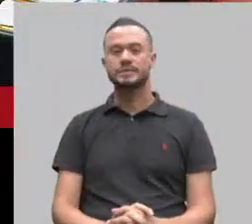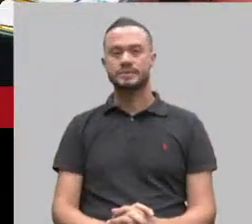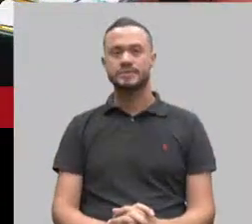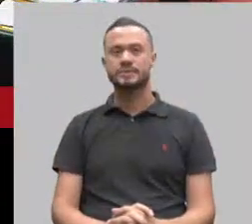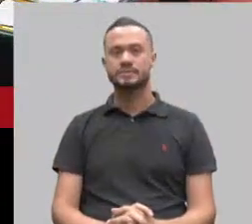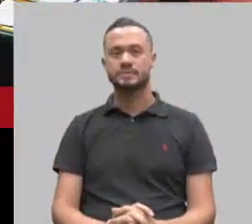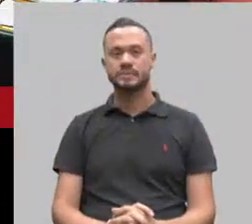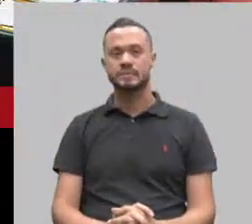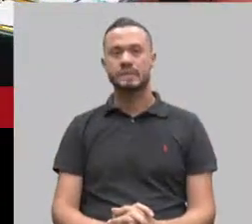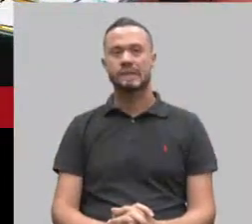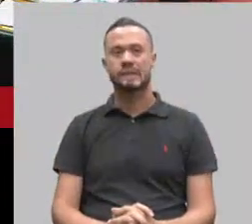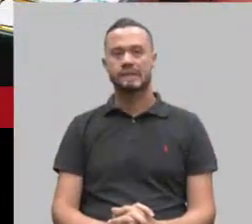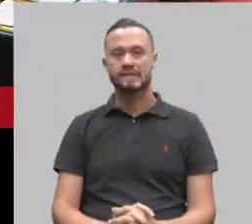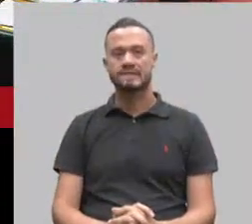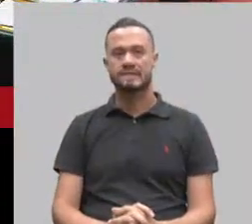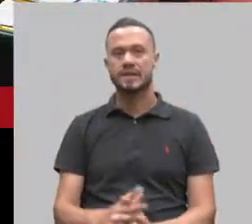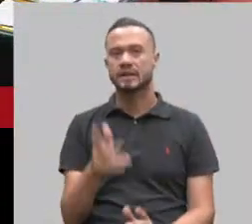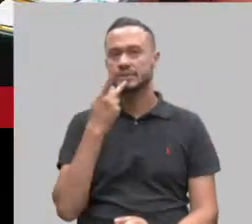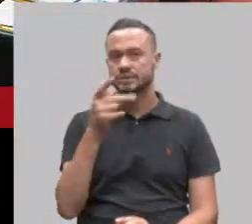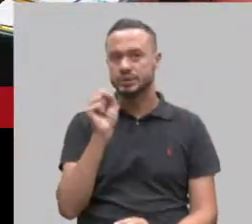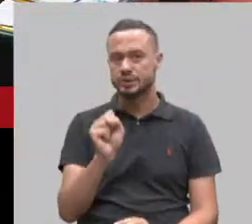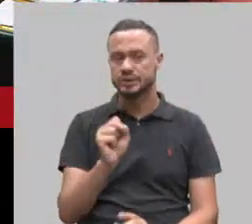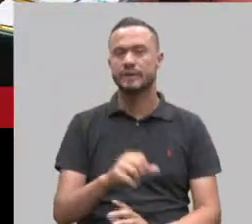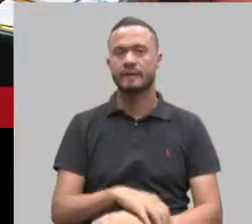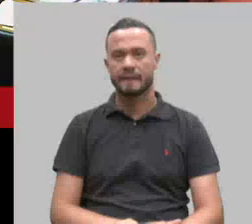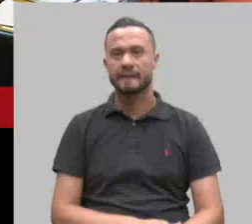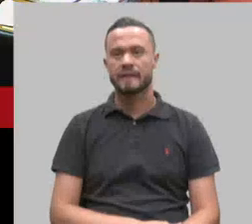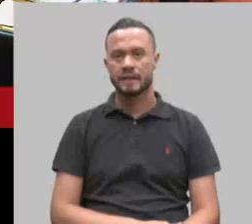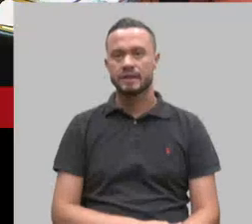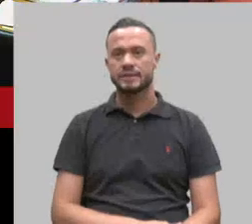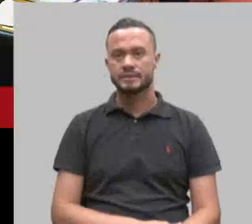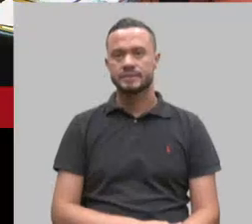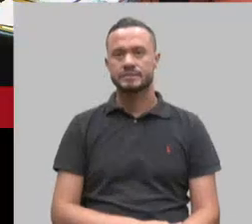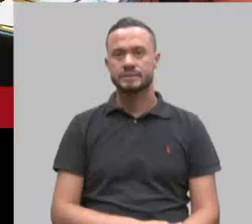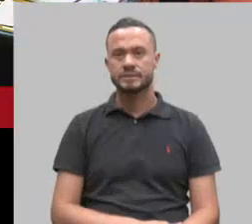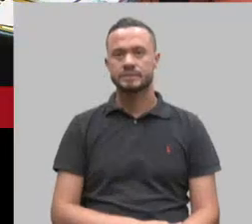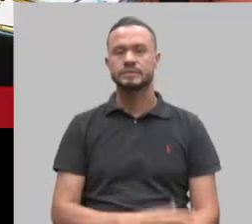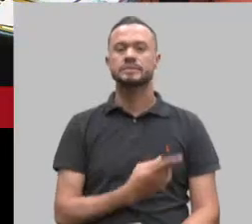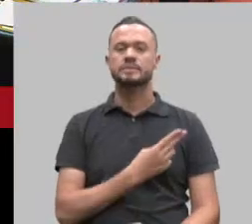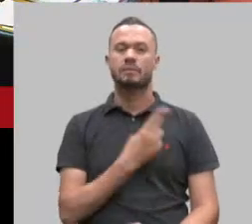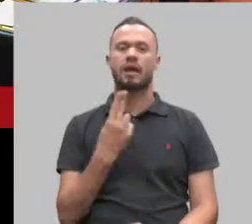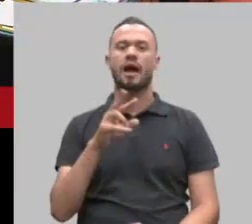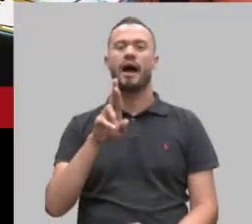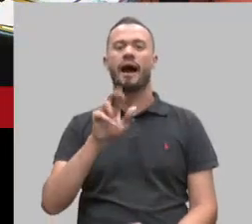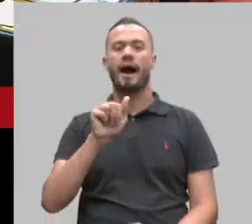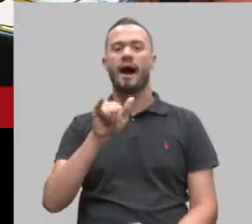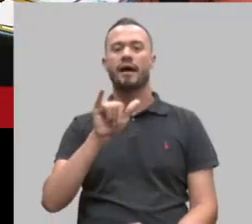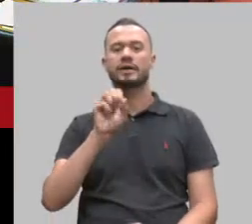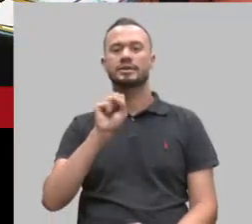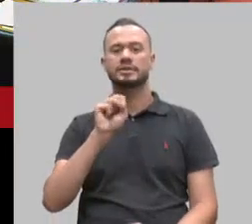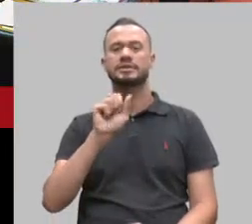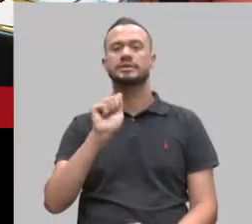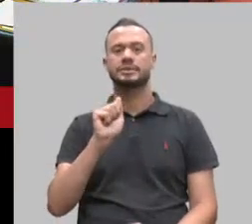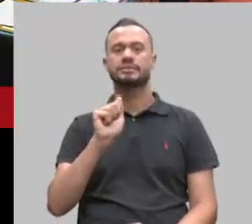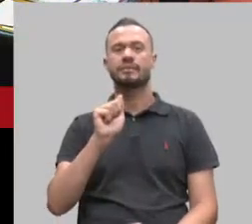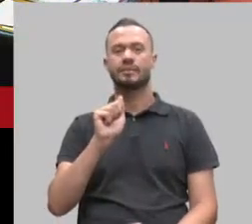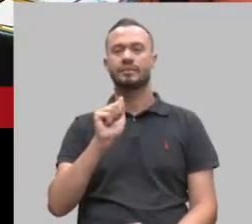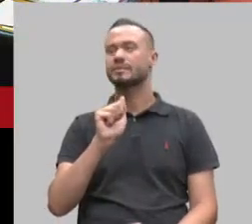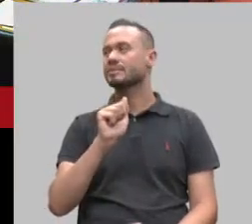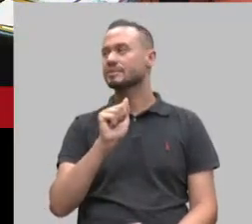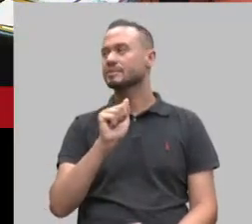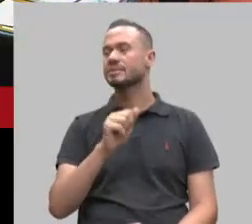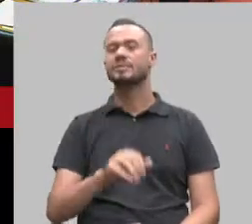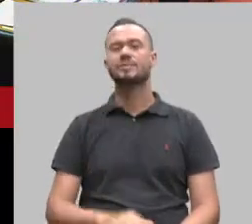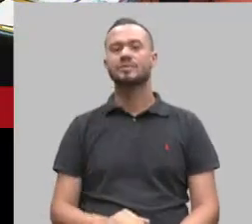Cidão pode falar eu sou a ra de Jesuânia e eu sou totalmente